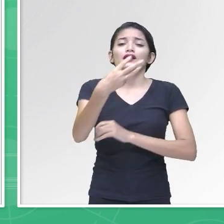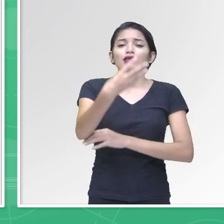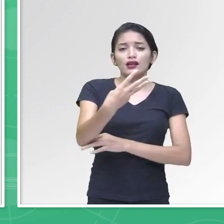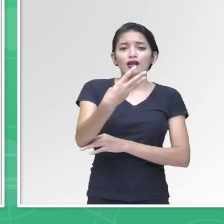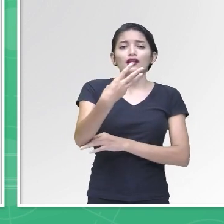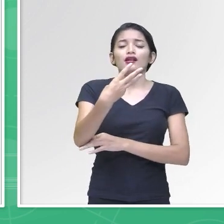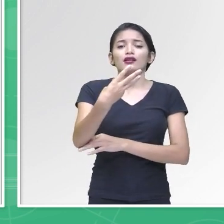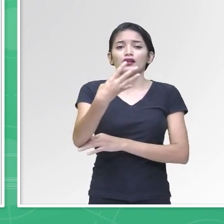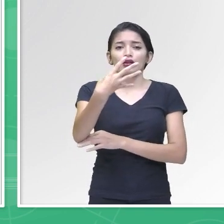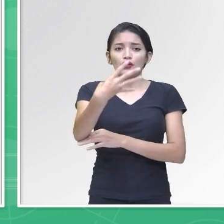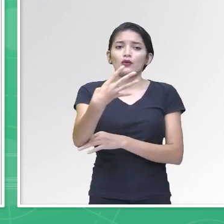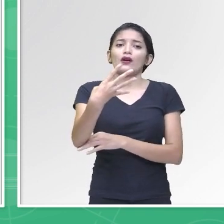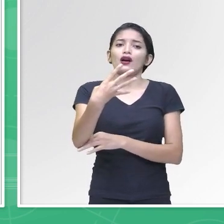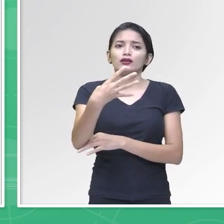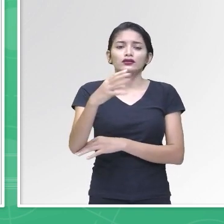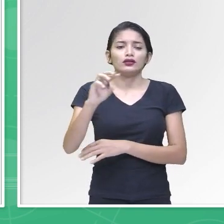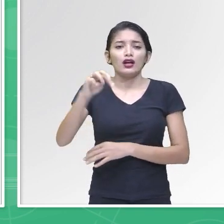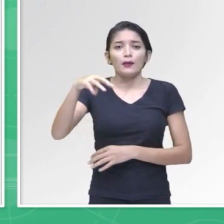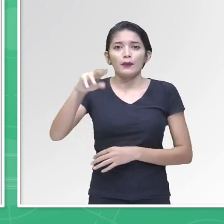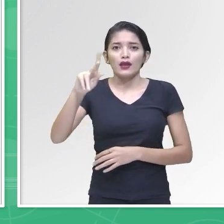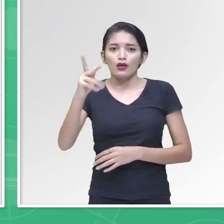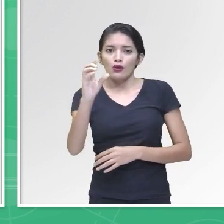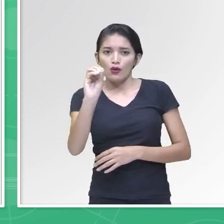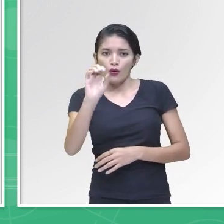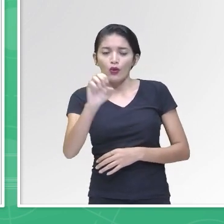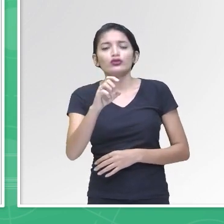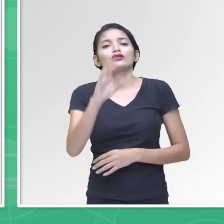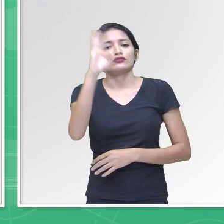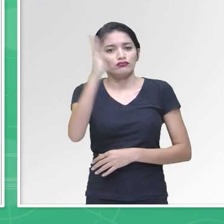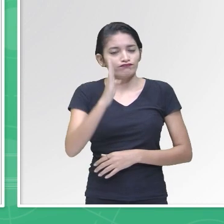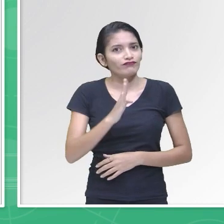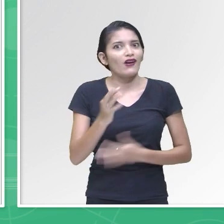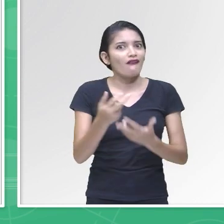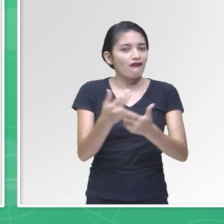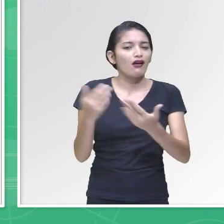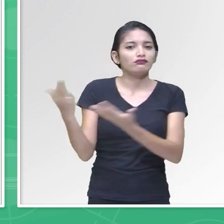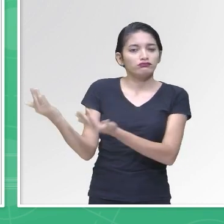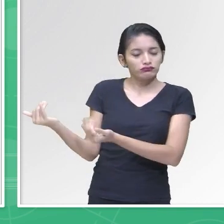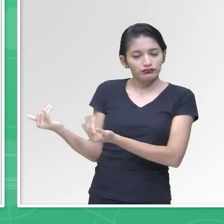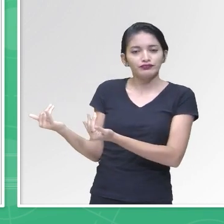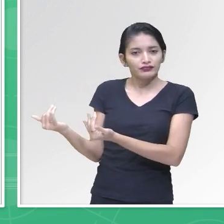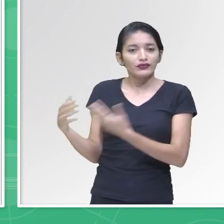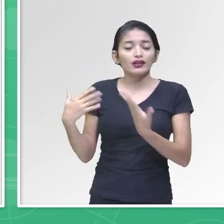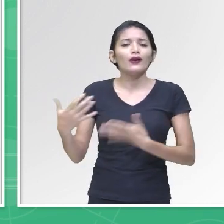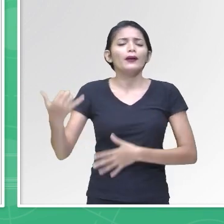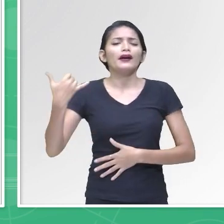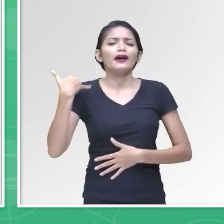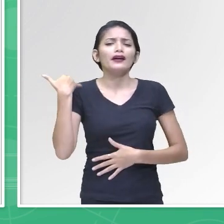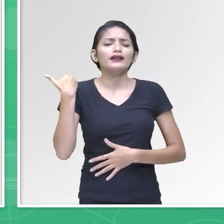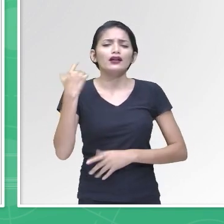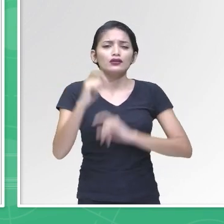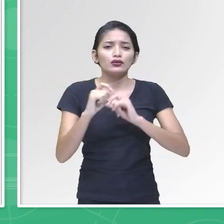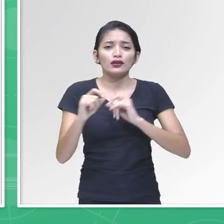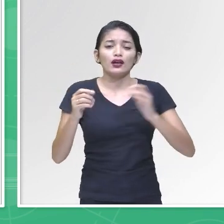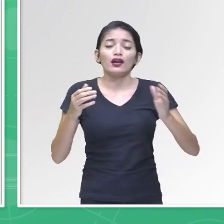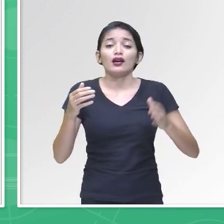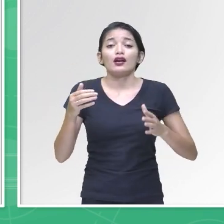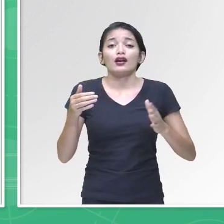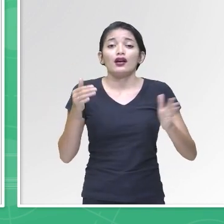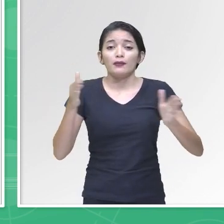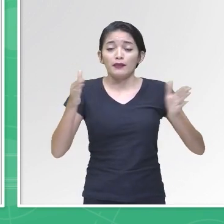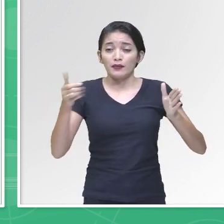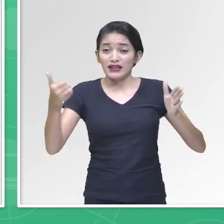34 milhões de brasileiros. São muitos jovens, né? E vejam que a idade aí é entre 15